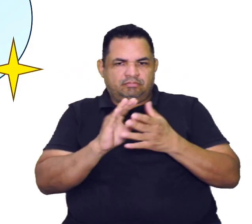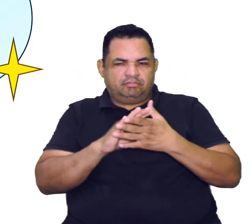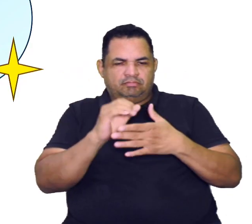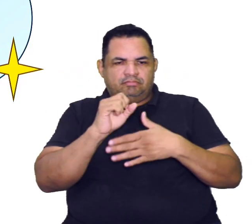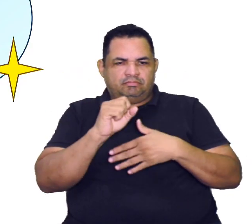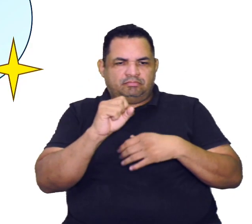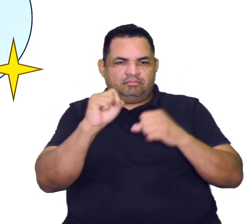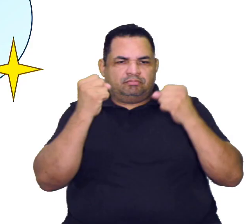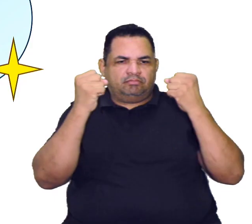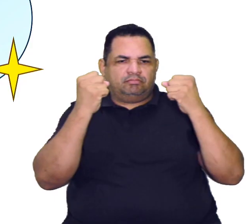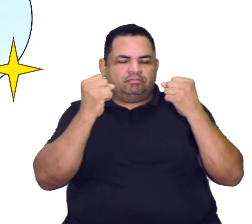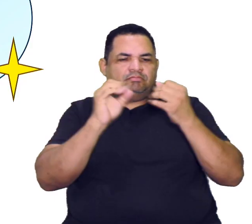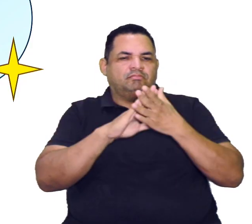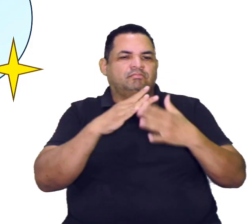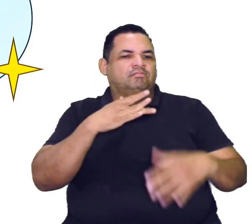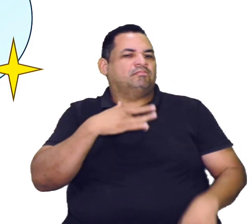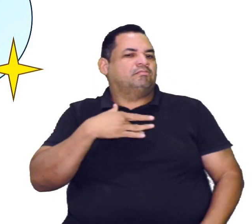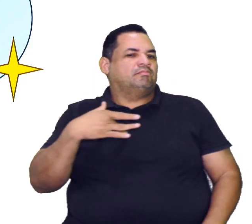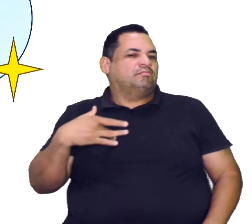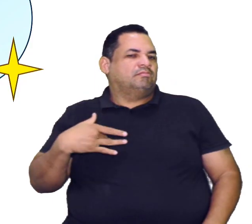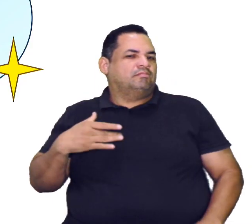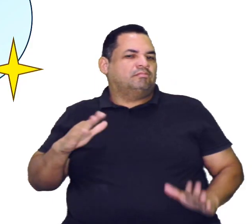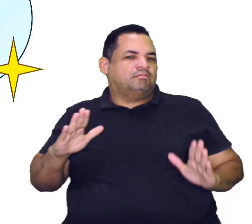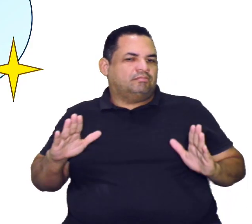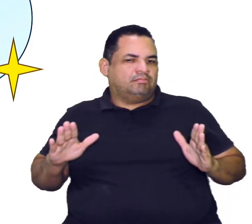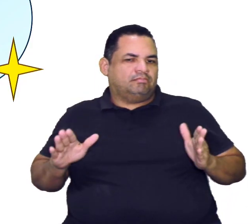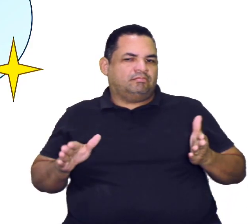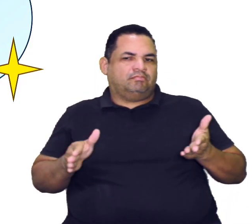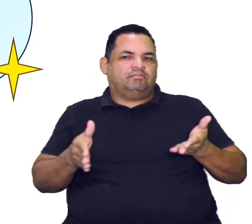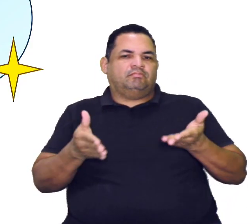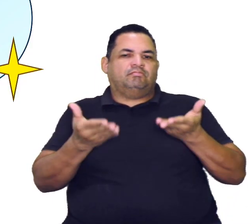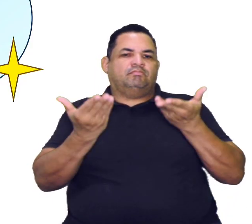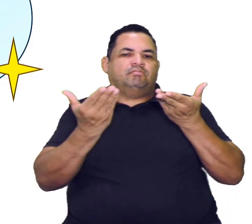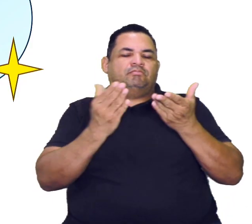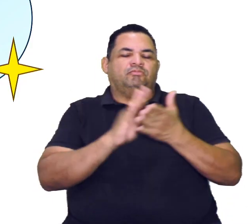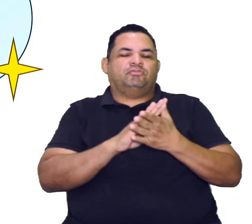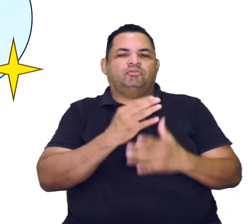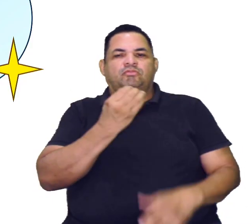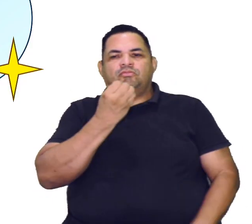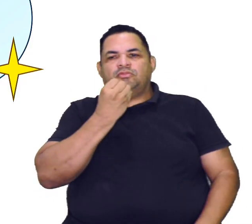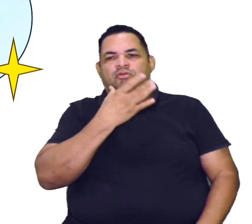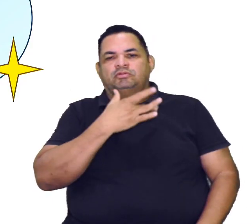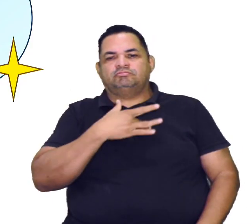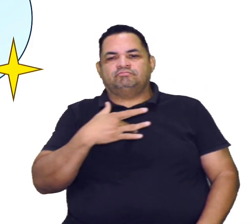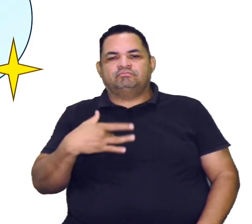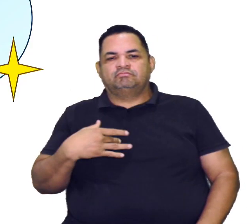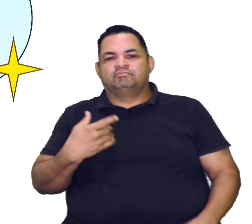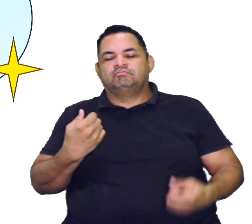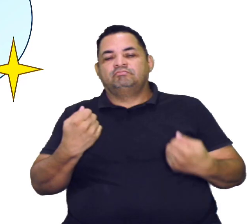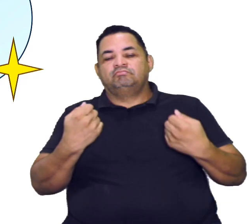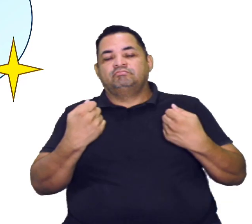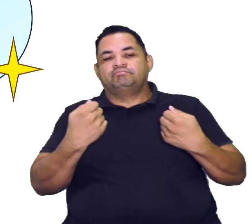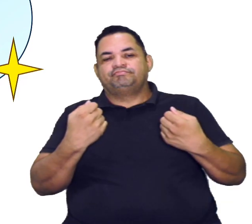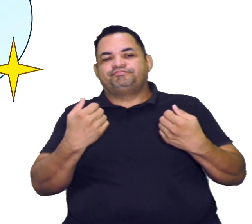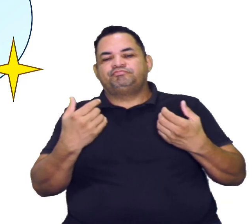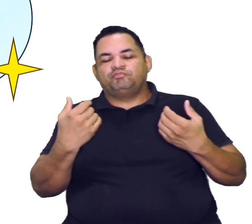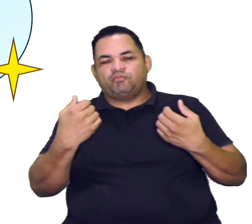atividades saudáveis, atividades que tragam maior bem-estar, que vocês possam